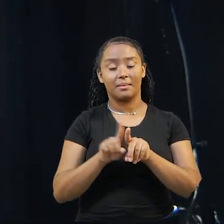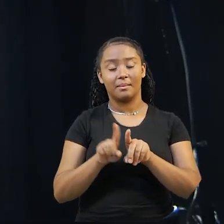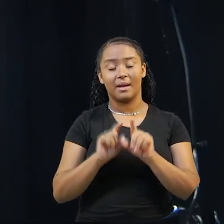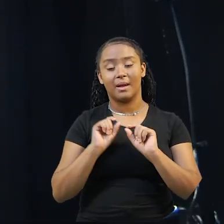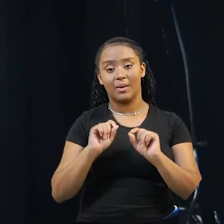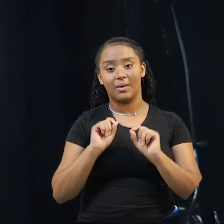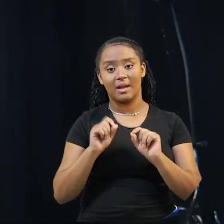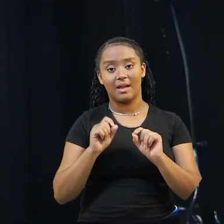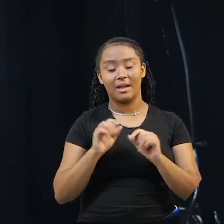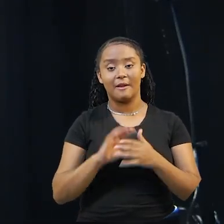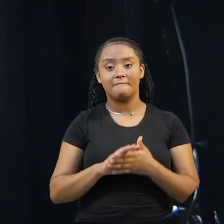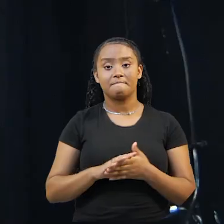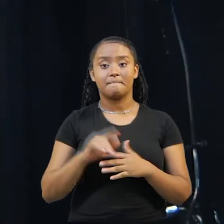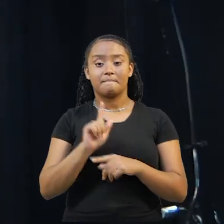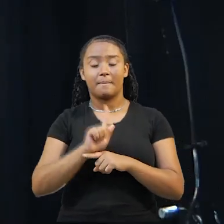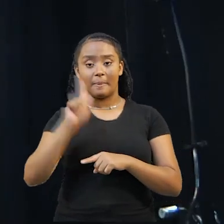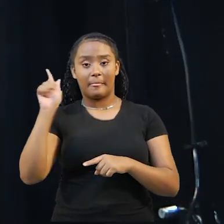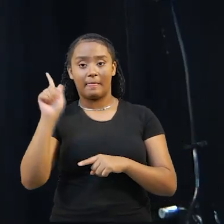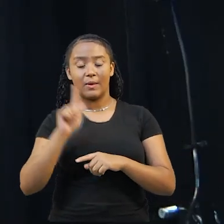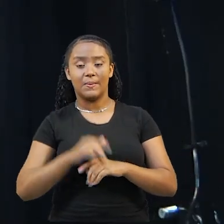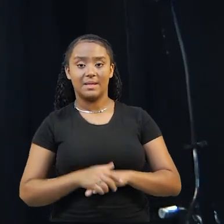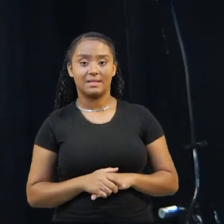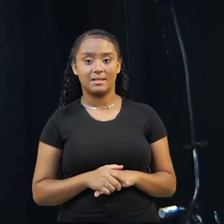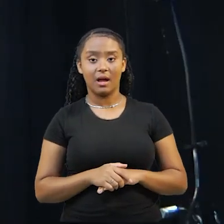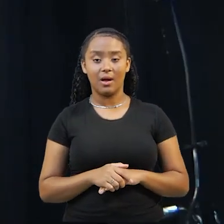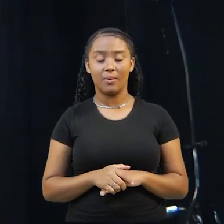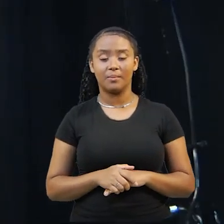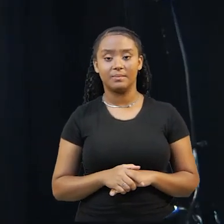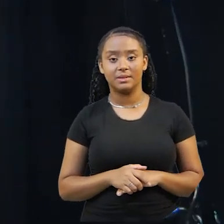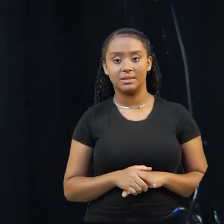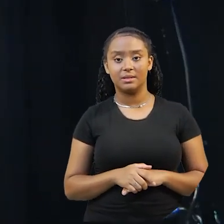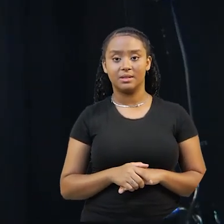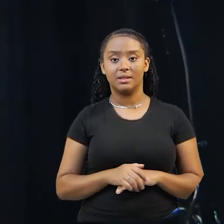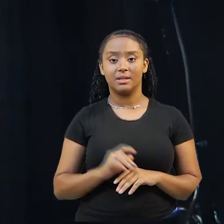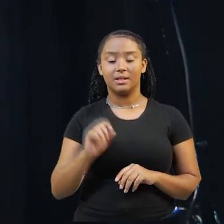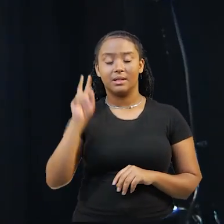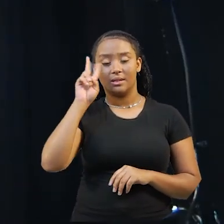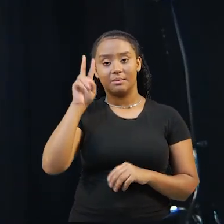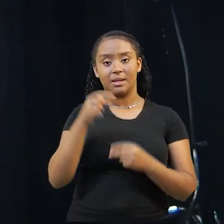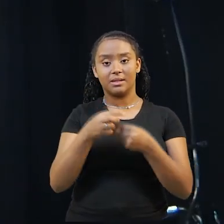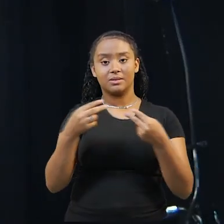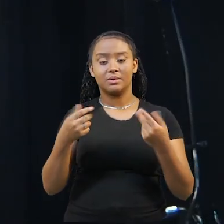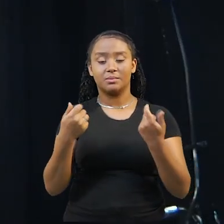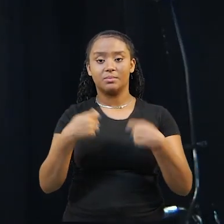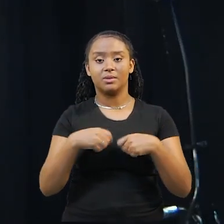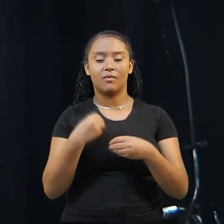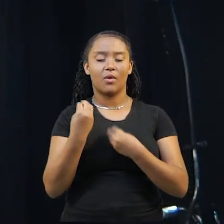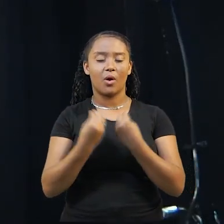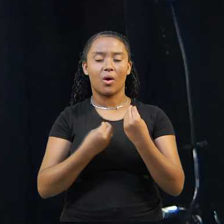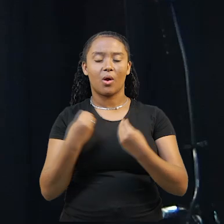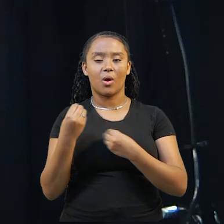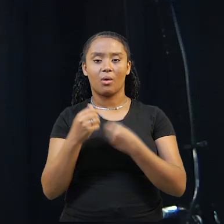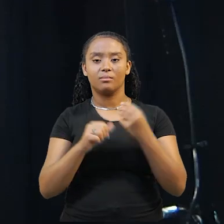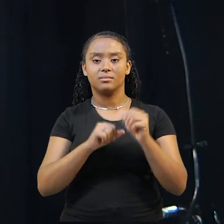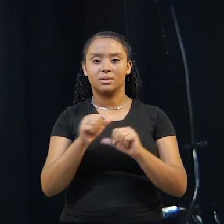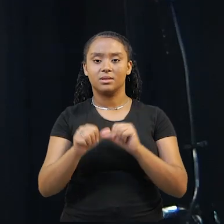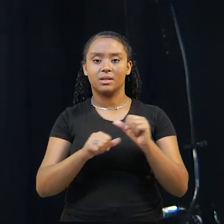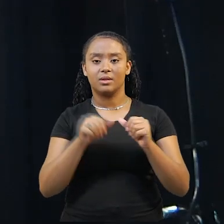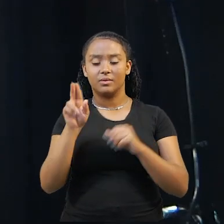gente resgatar na nossa graduação mesmo o que é possível, assim, como tornar a universidade